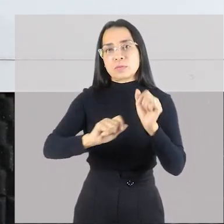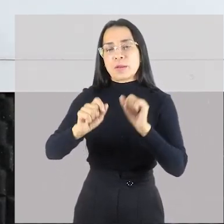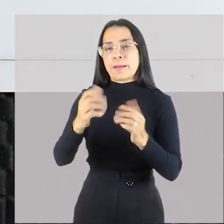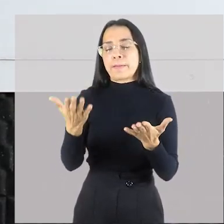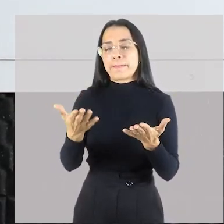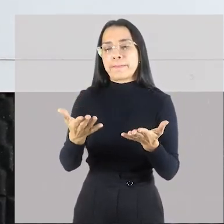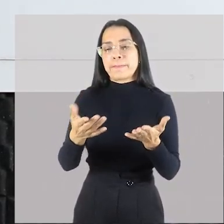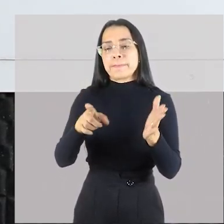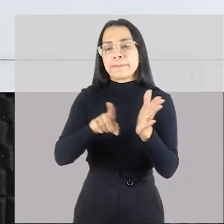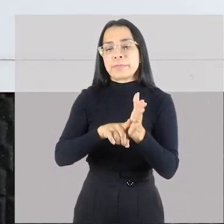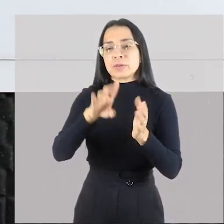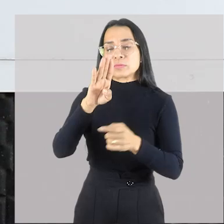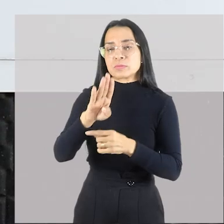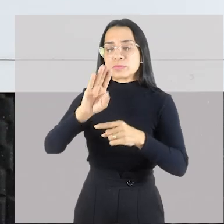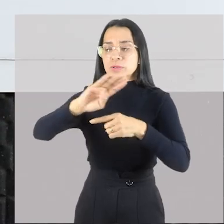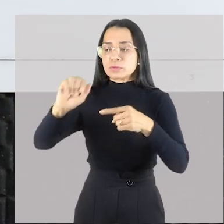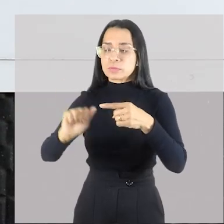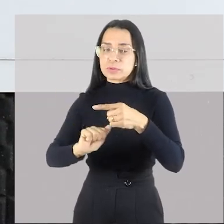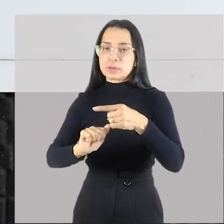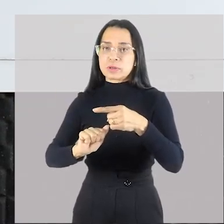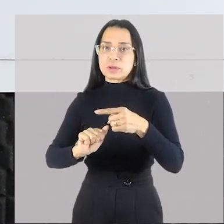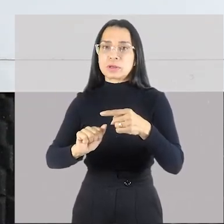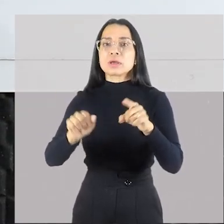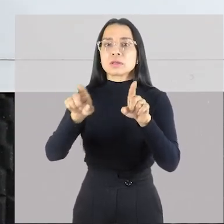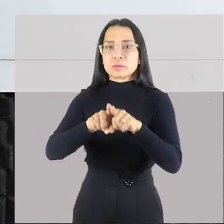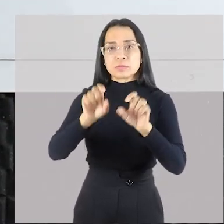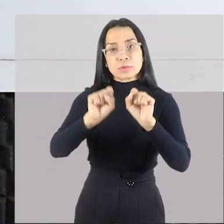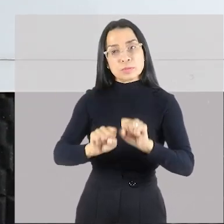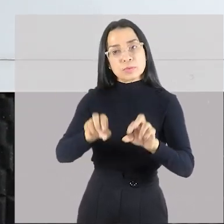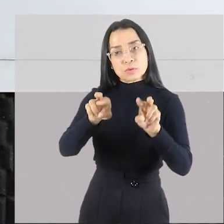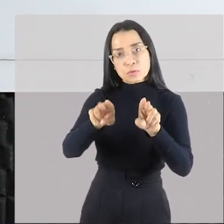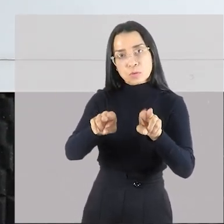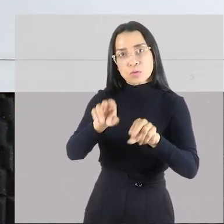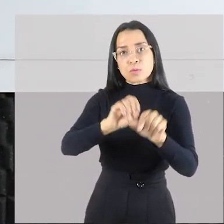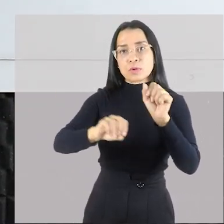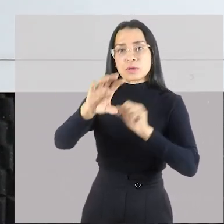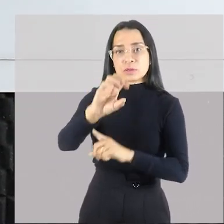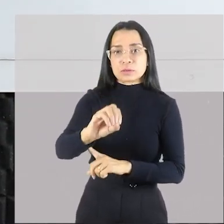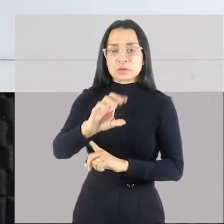também igualar isso aqui a zero, né? Pegar 25x